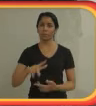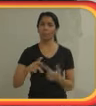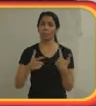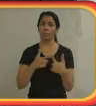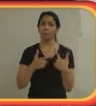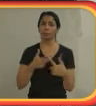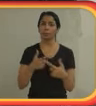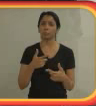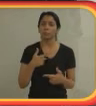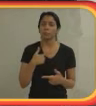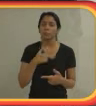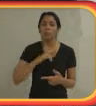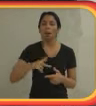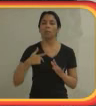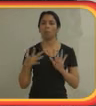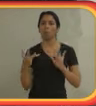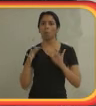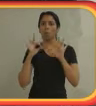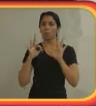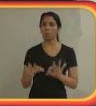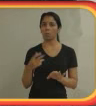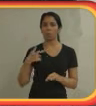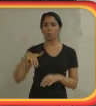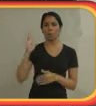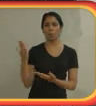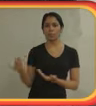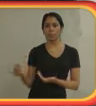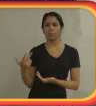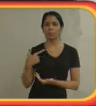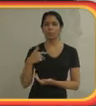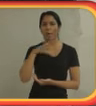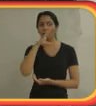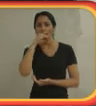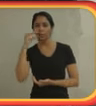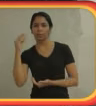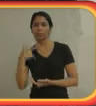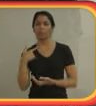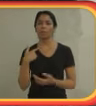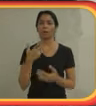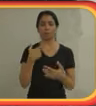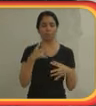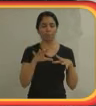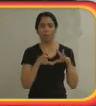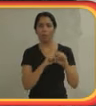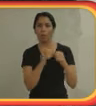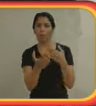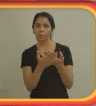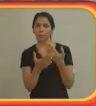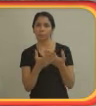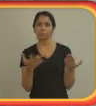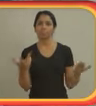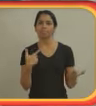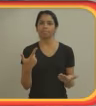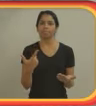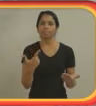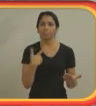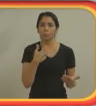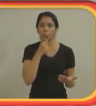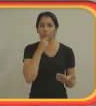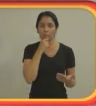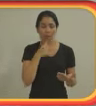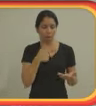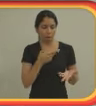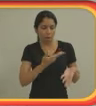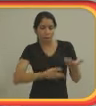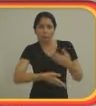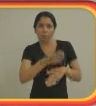hoje em dia, até porque não foi um namoro tão maduro. Eu era mais novo, assim, era meio adolescente ainda, já estava terminando a escola. Não